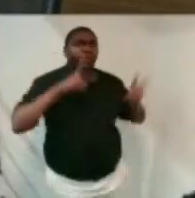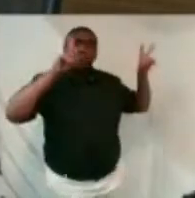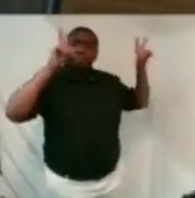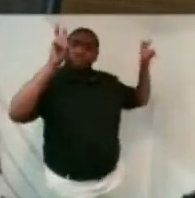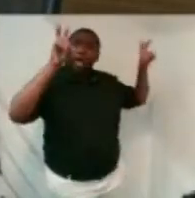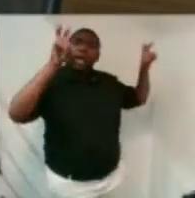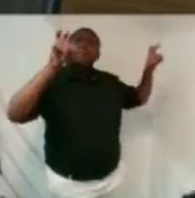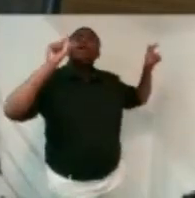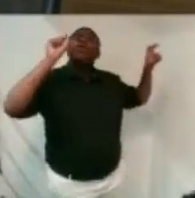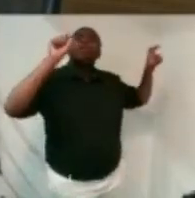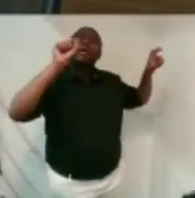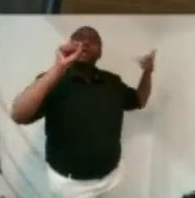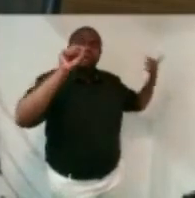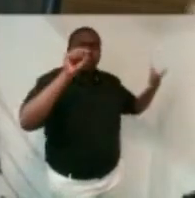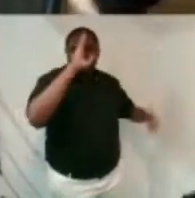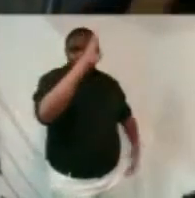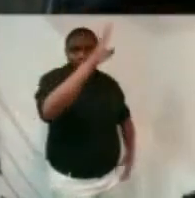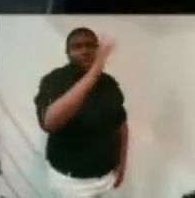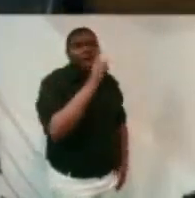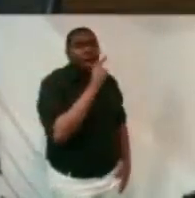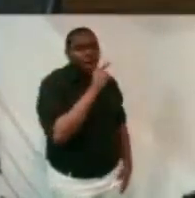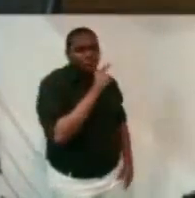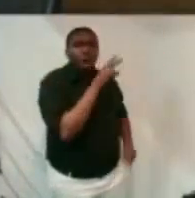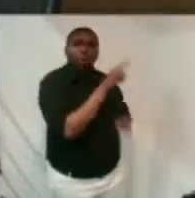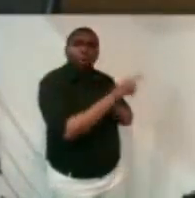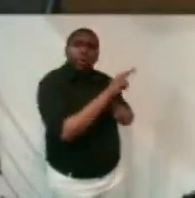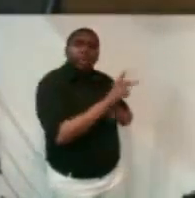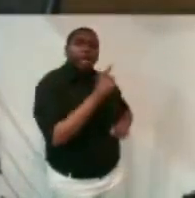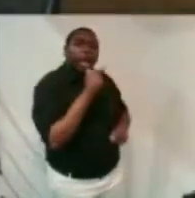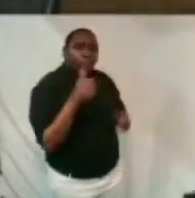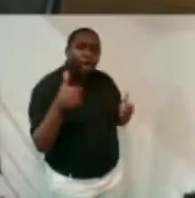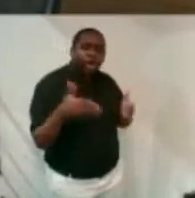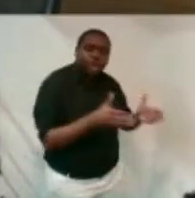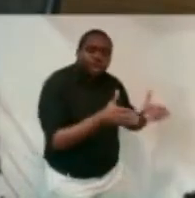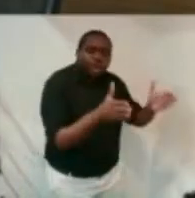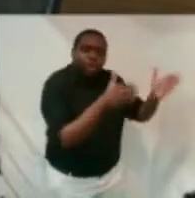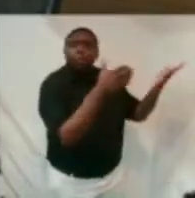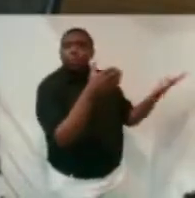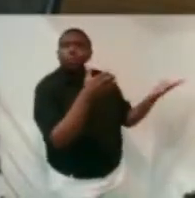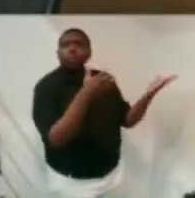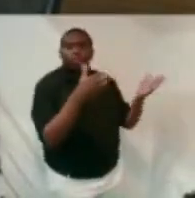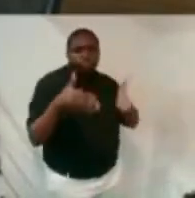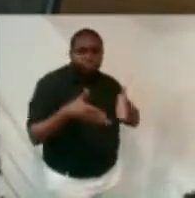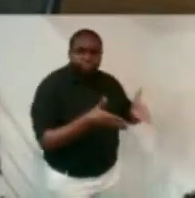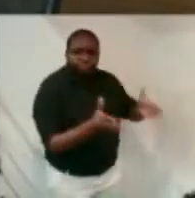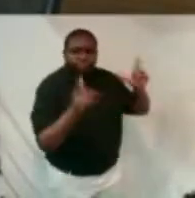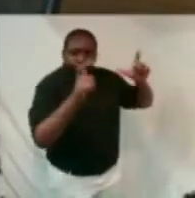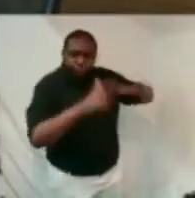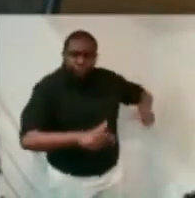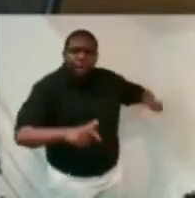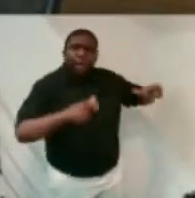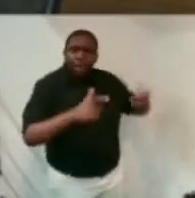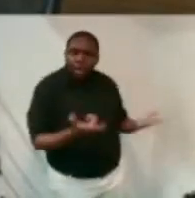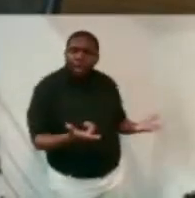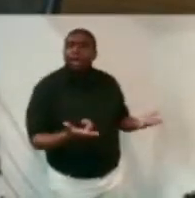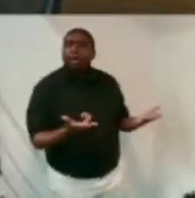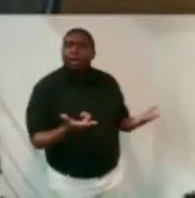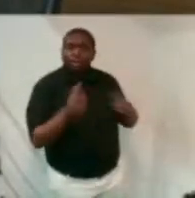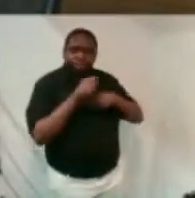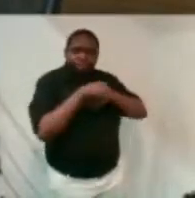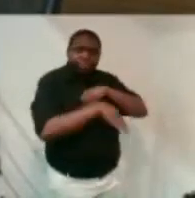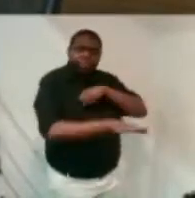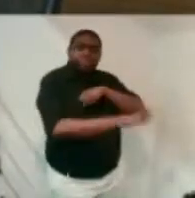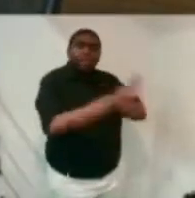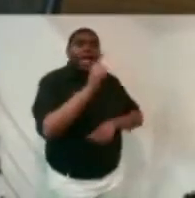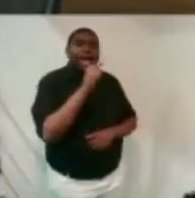tratar da água, cuidar da água, então rios, mananciais, cuidar desse bem